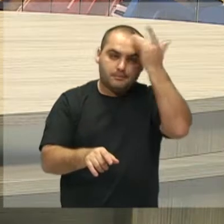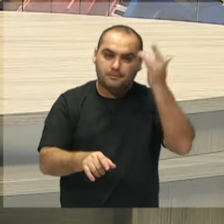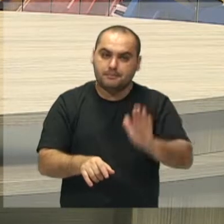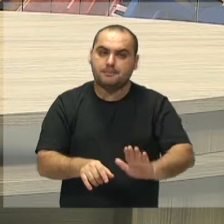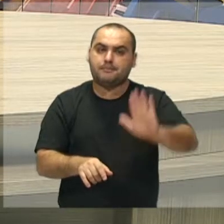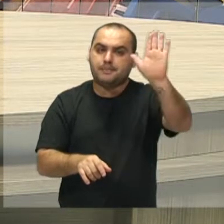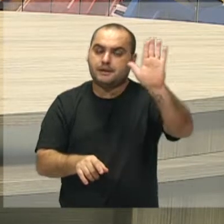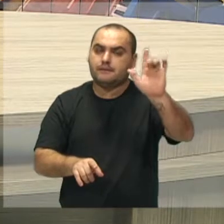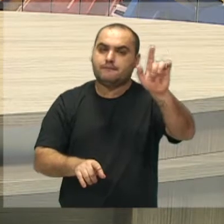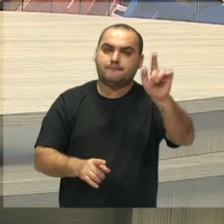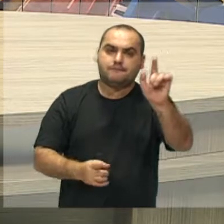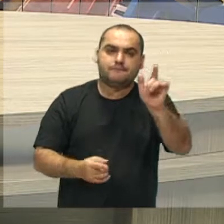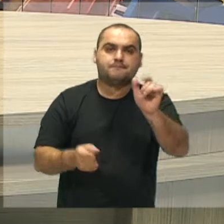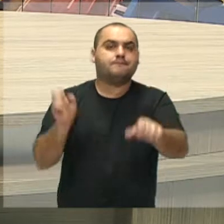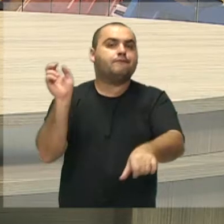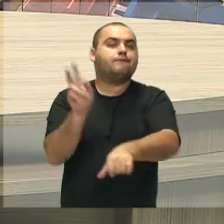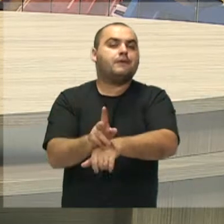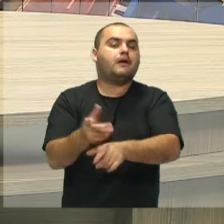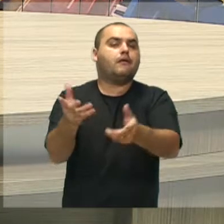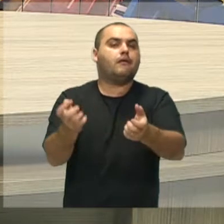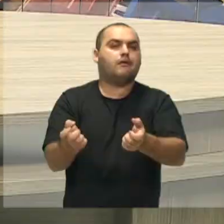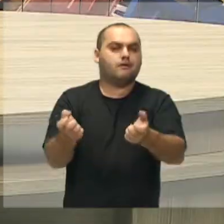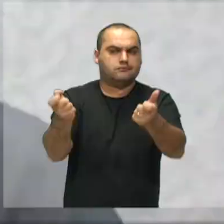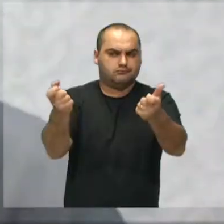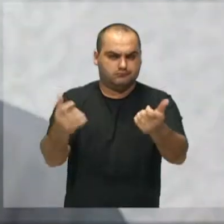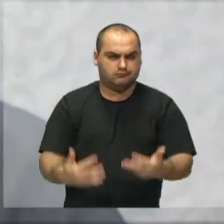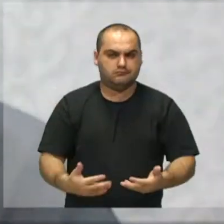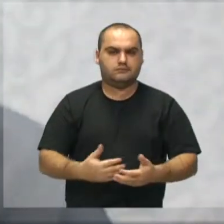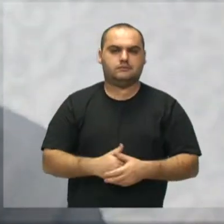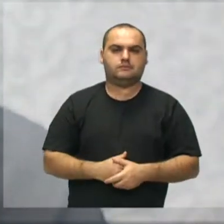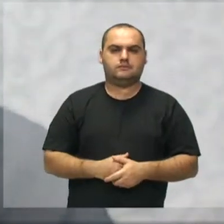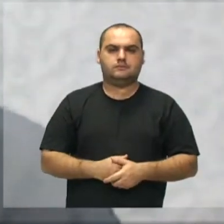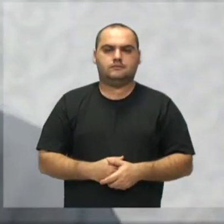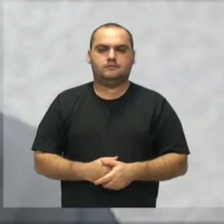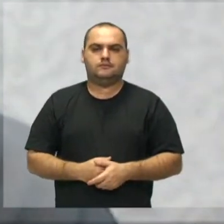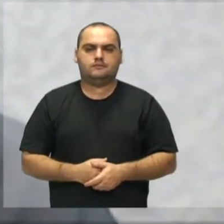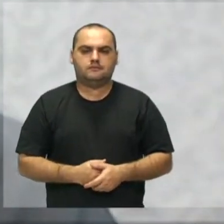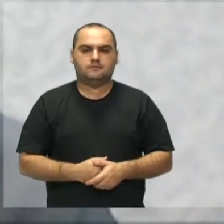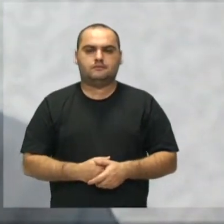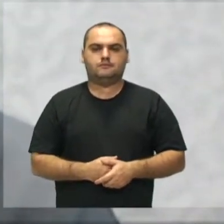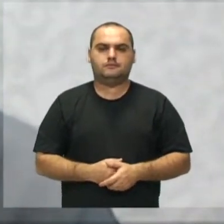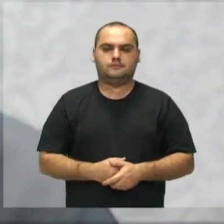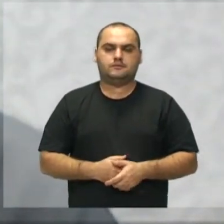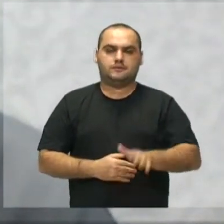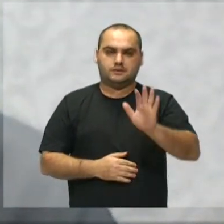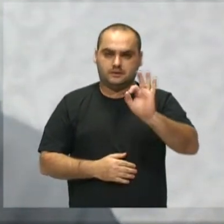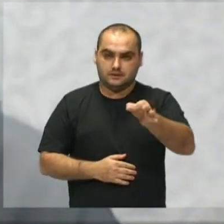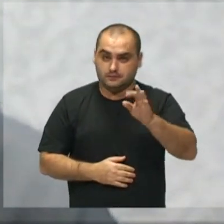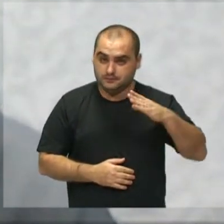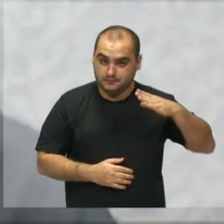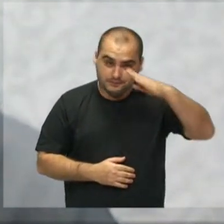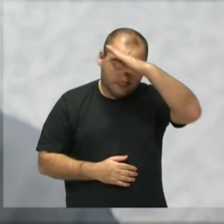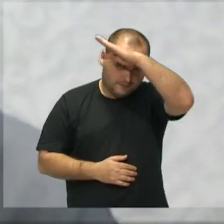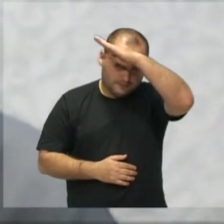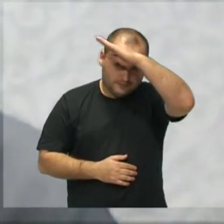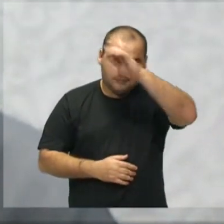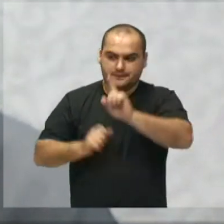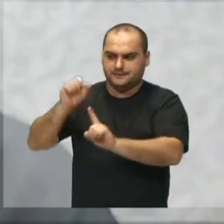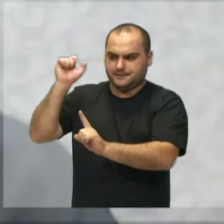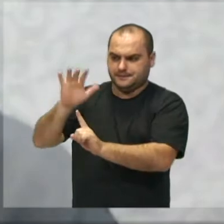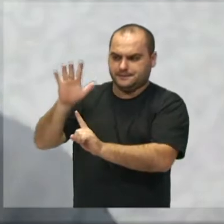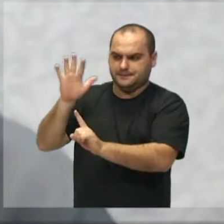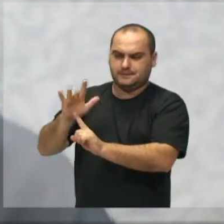concorrentes às cadeiras? A influência do presidente Bolsonaro basicamente é muito reduzida, porque ele está